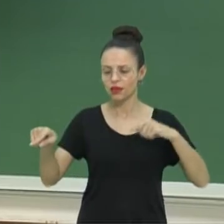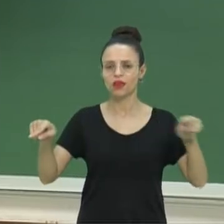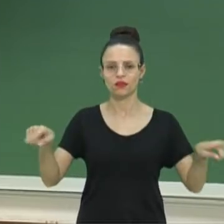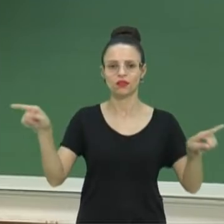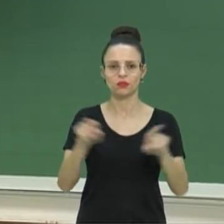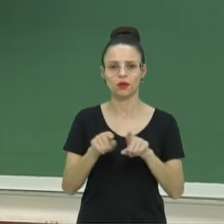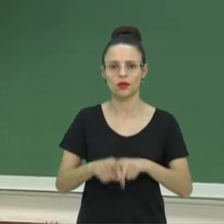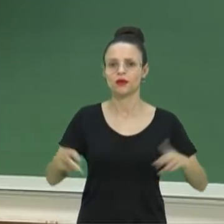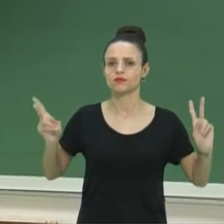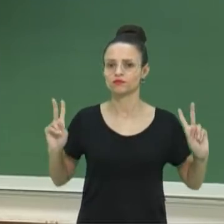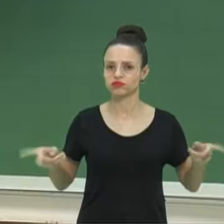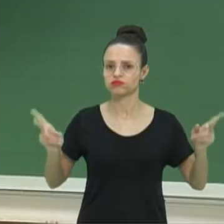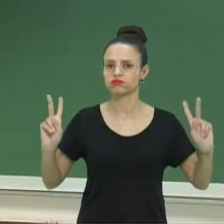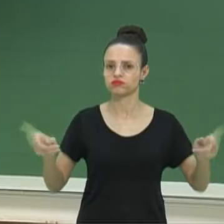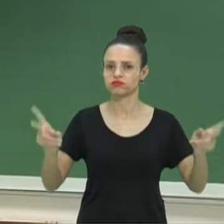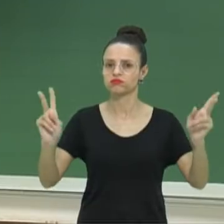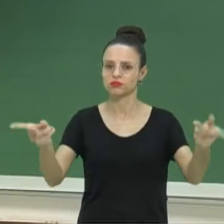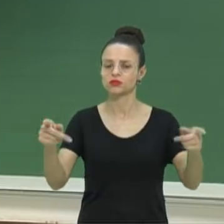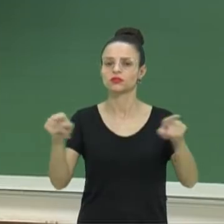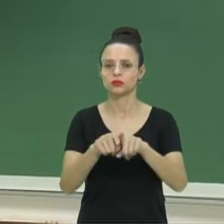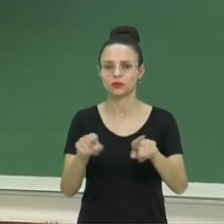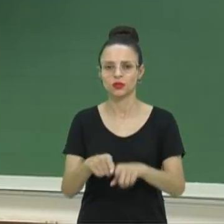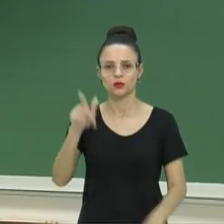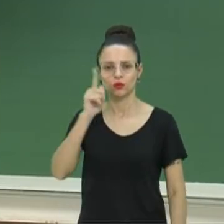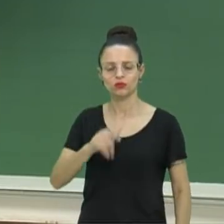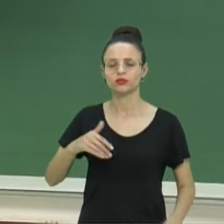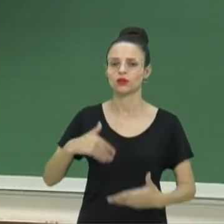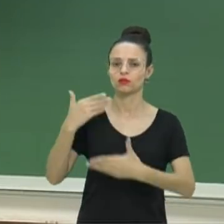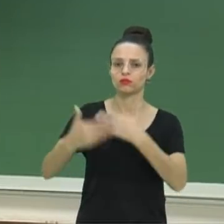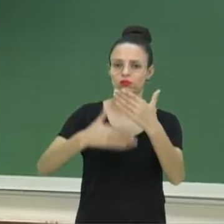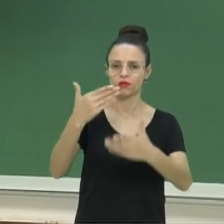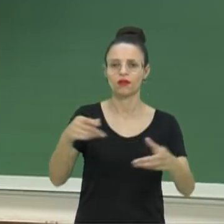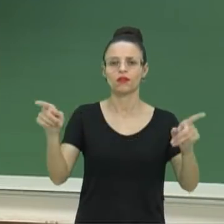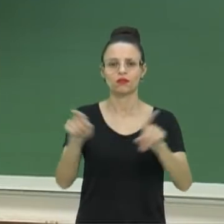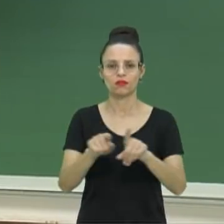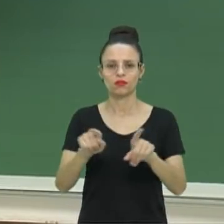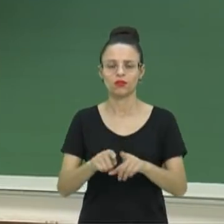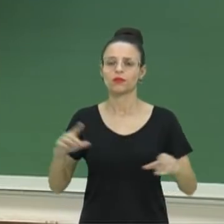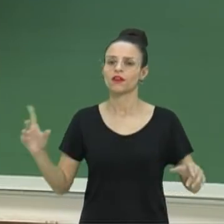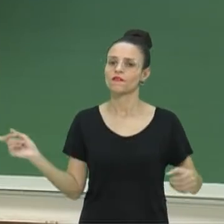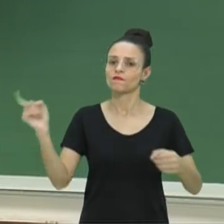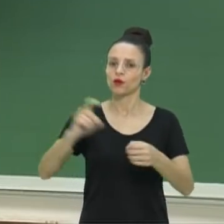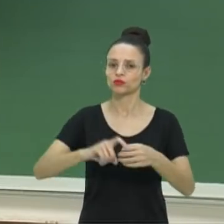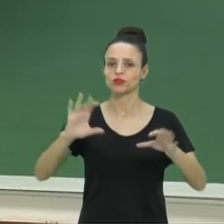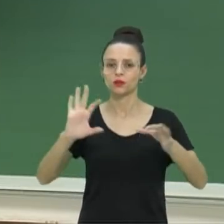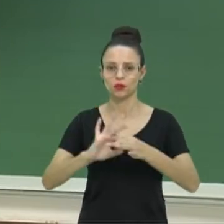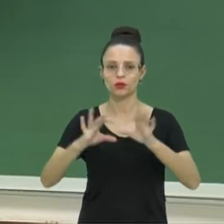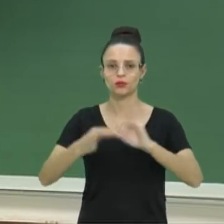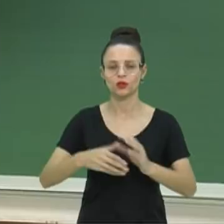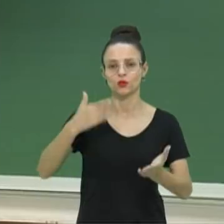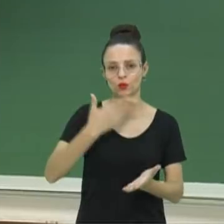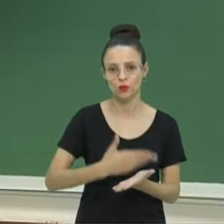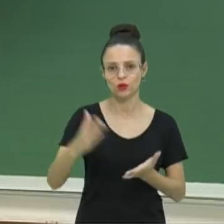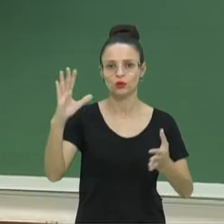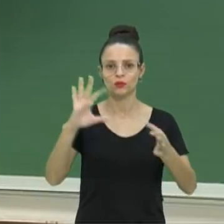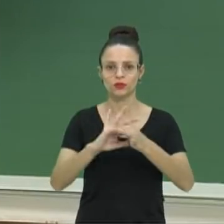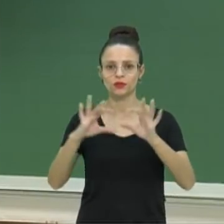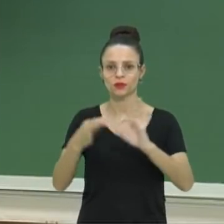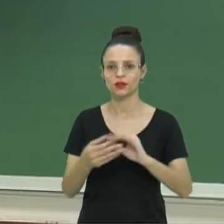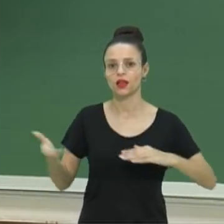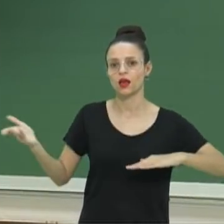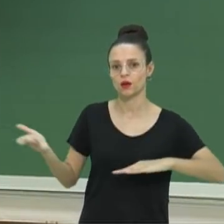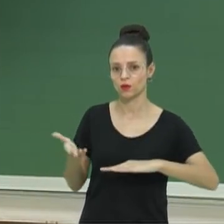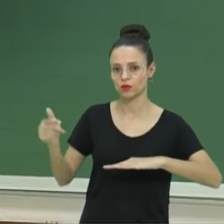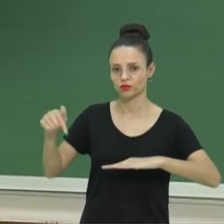ela permaneceu, ela perdurou também e conseguiu seu avanço e retornar às Olimpíadas quando iniciou-se as Olimpíadas da Era